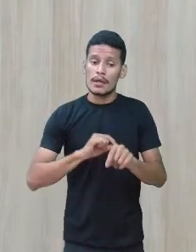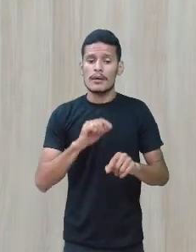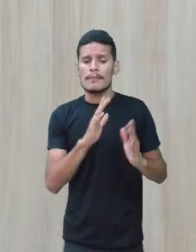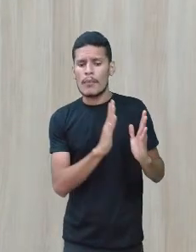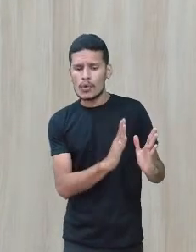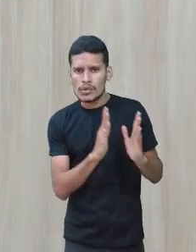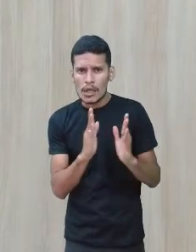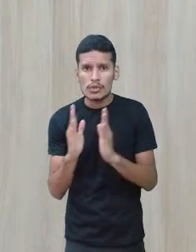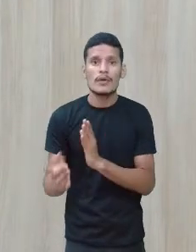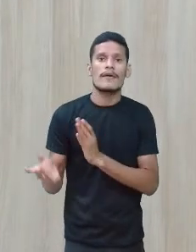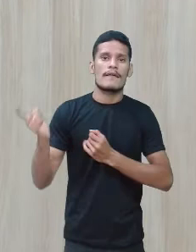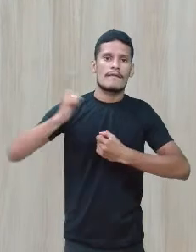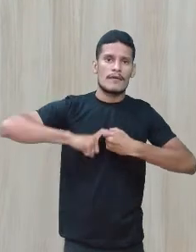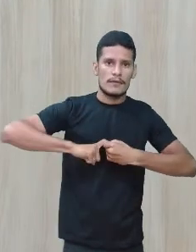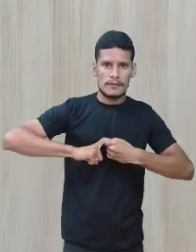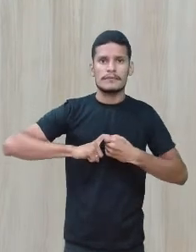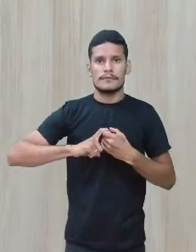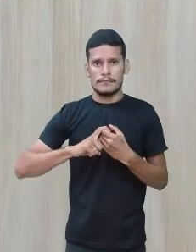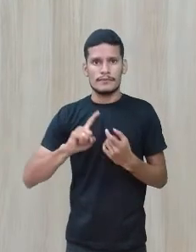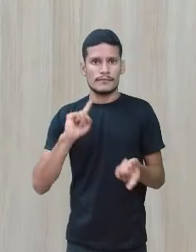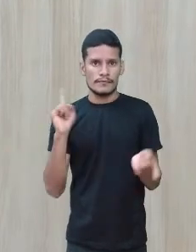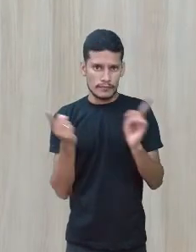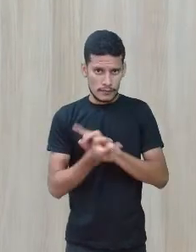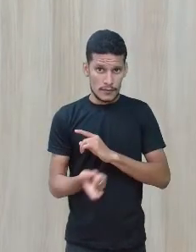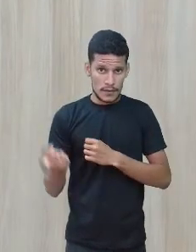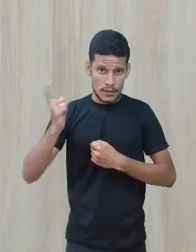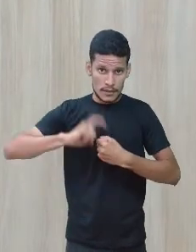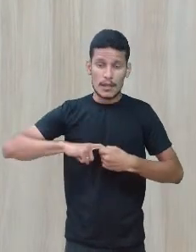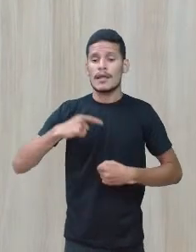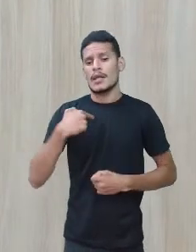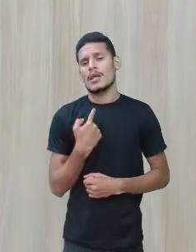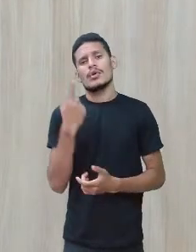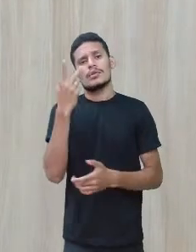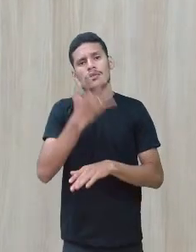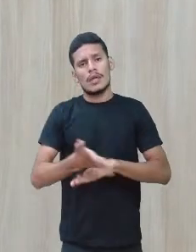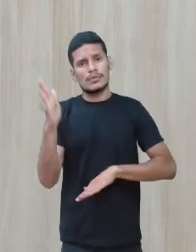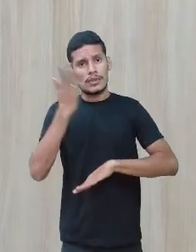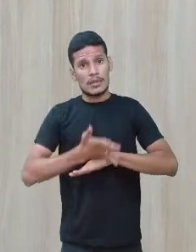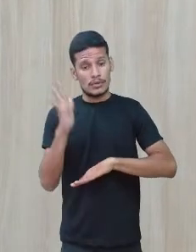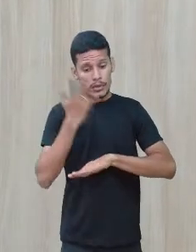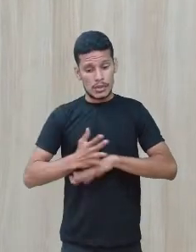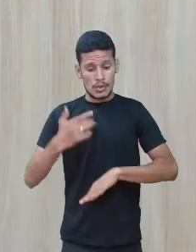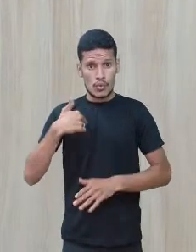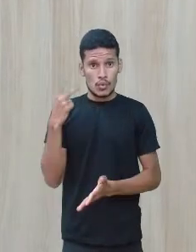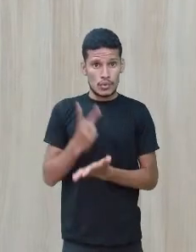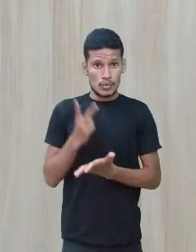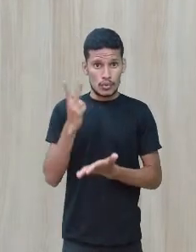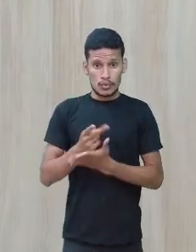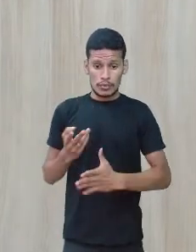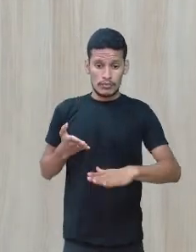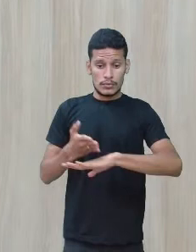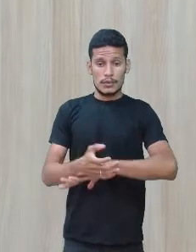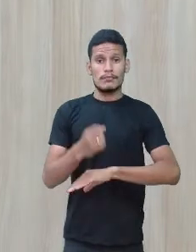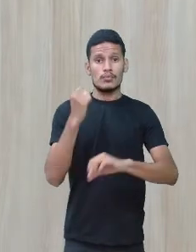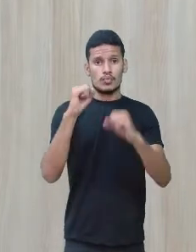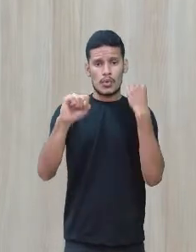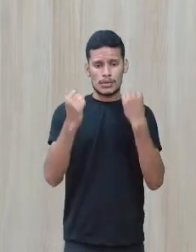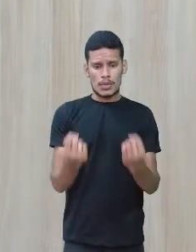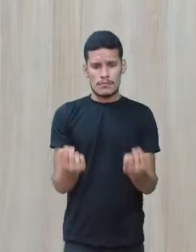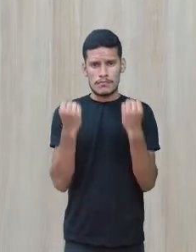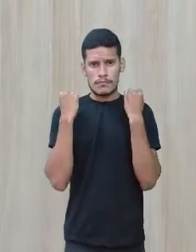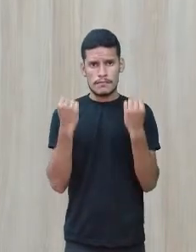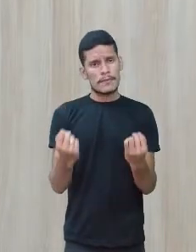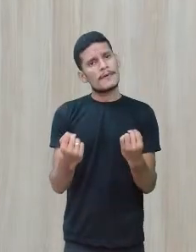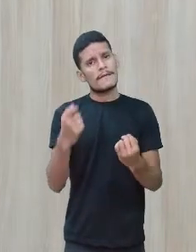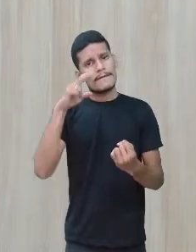de reversibilidade, né? Por mais que eu treine especificamente, por mais que eu continue hoje em dia indo para musculação, fazendo treino de